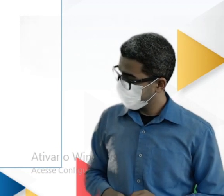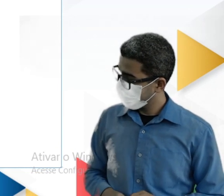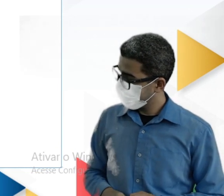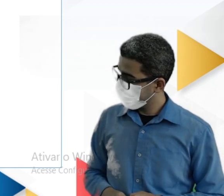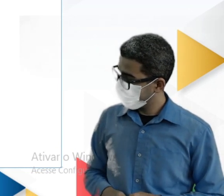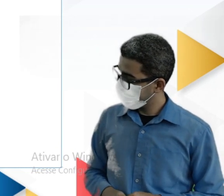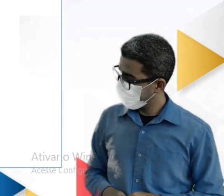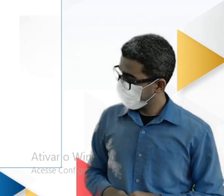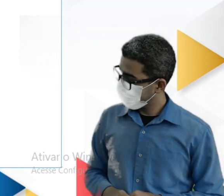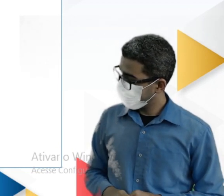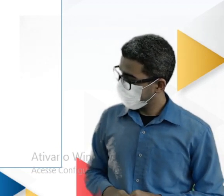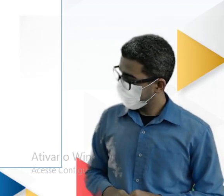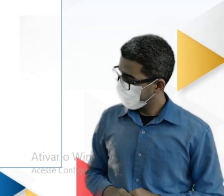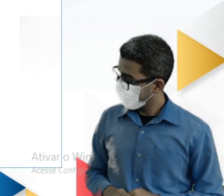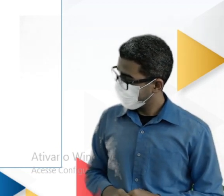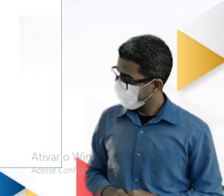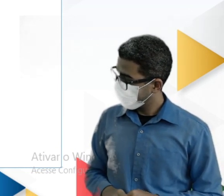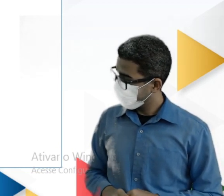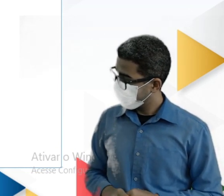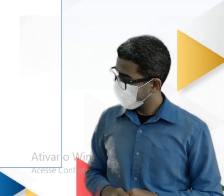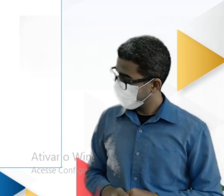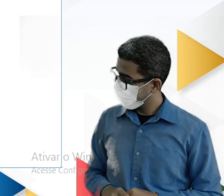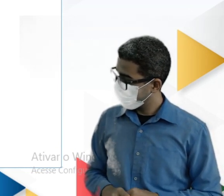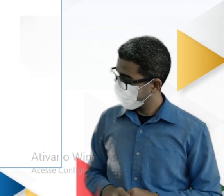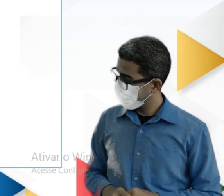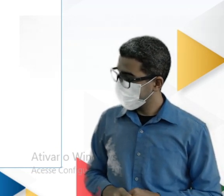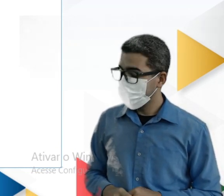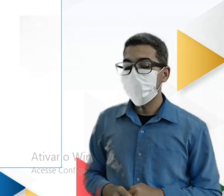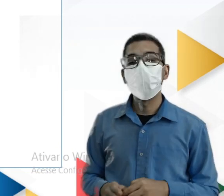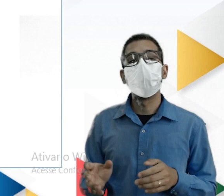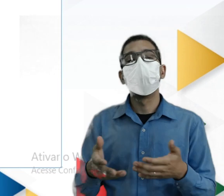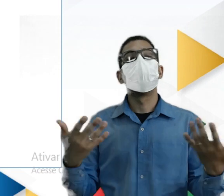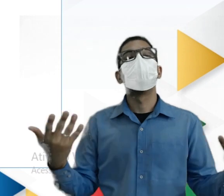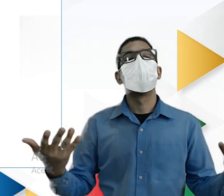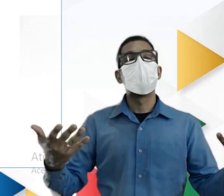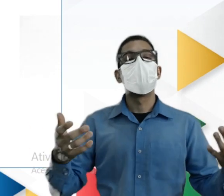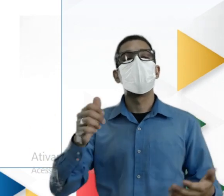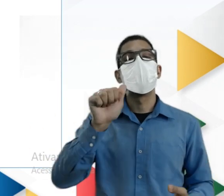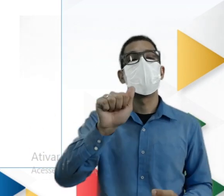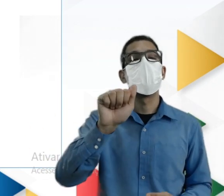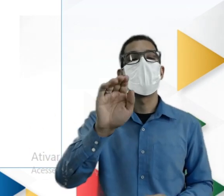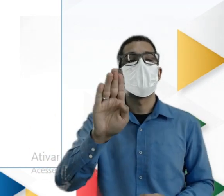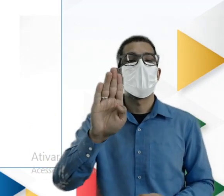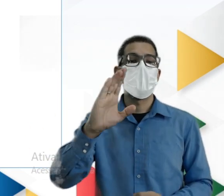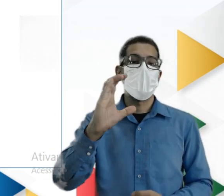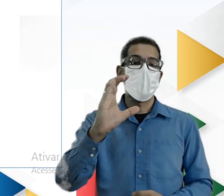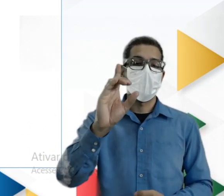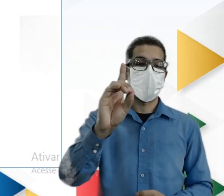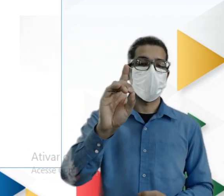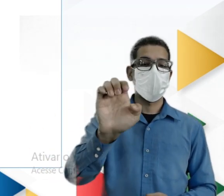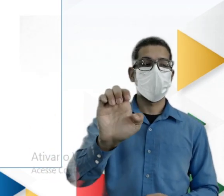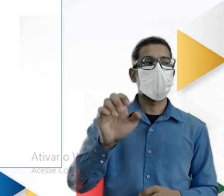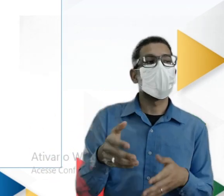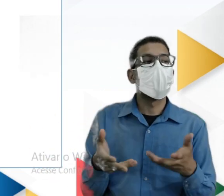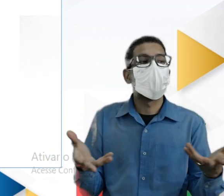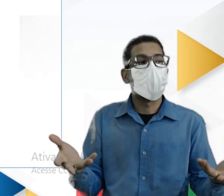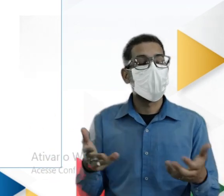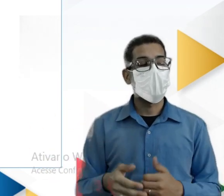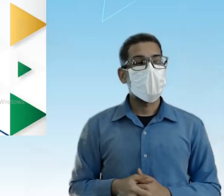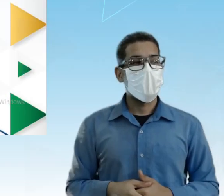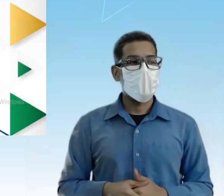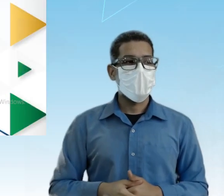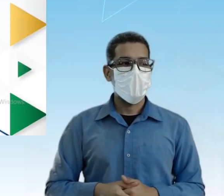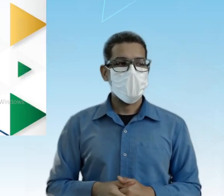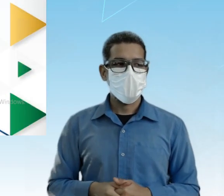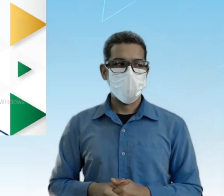populoso, superpovoado ou superhabitado. O que vocês acham que é a mais correta que vai caber quando a gente fala